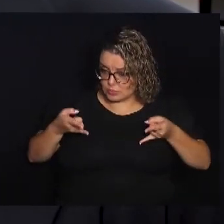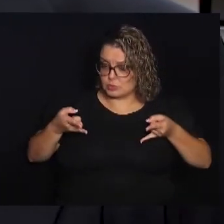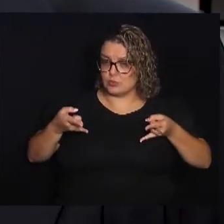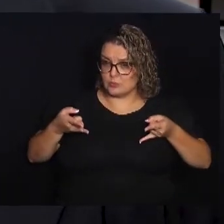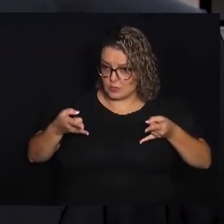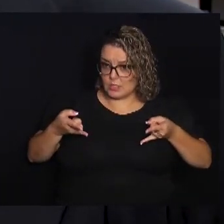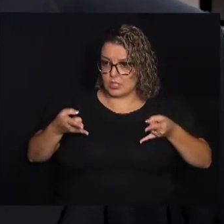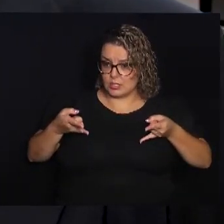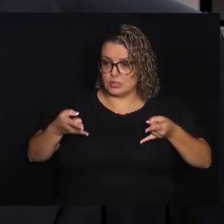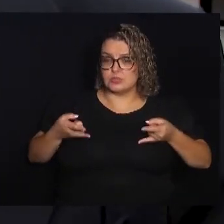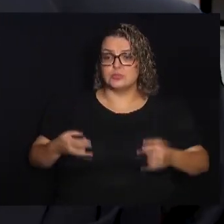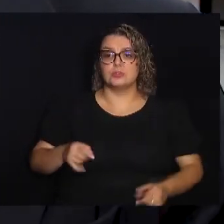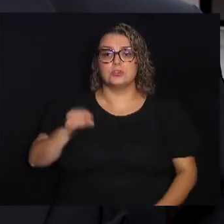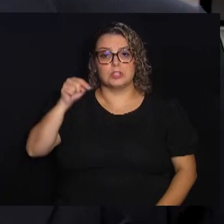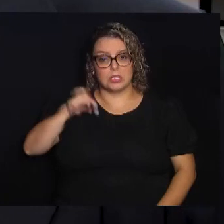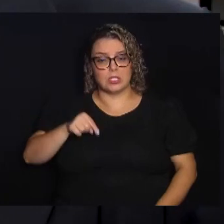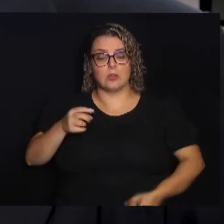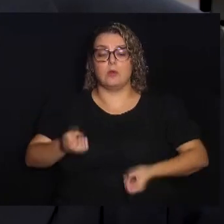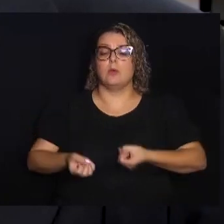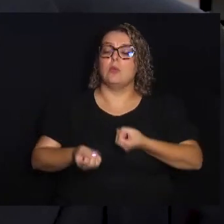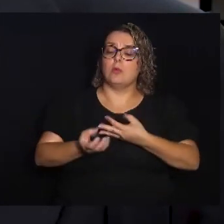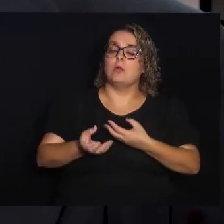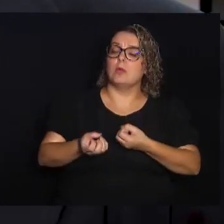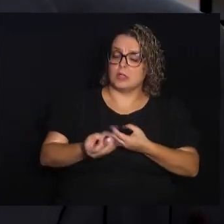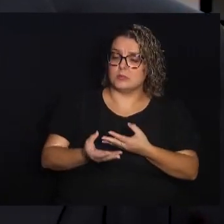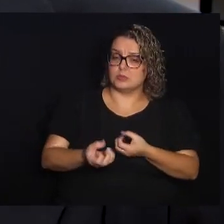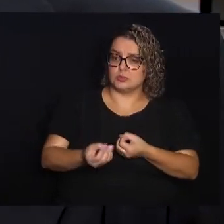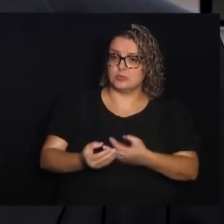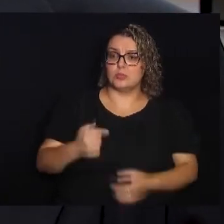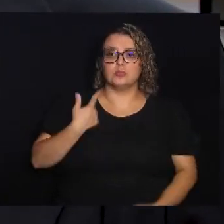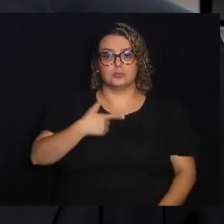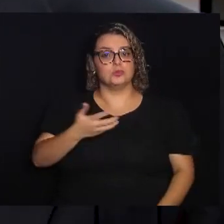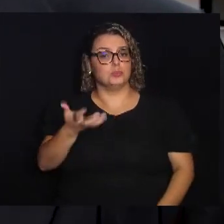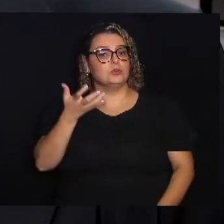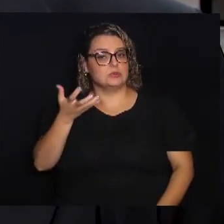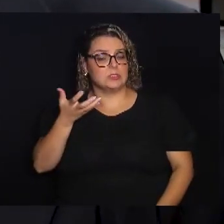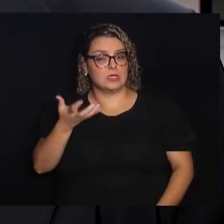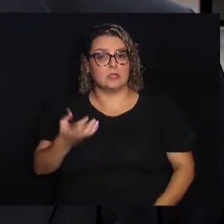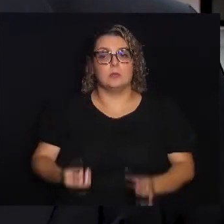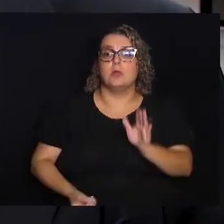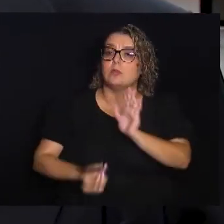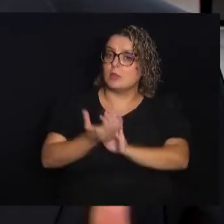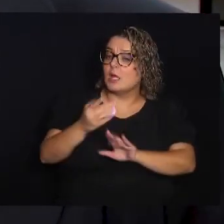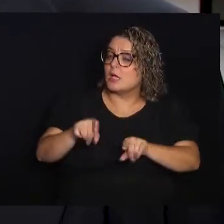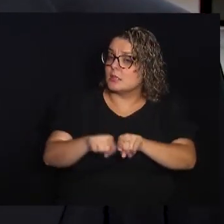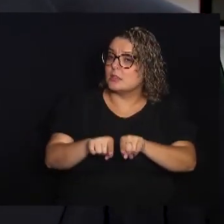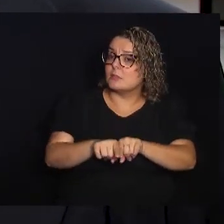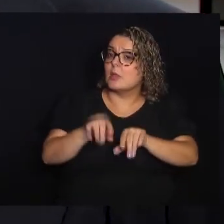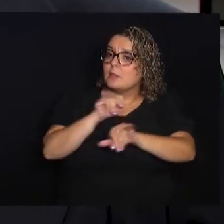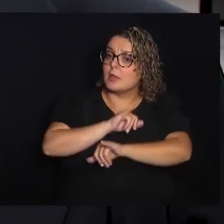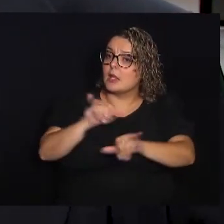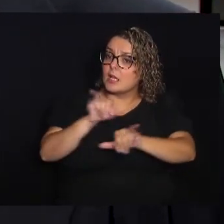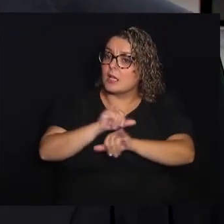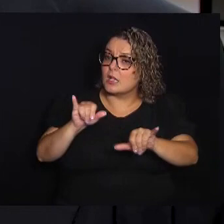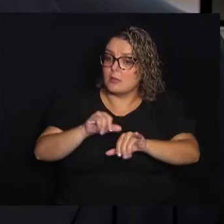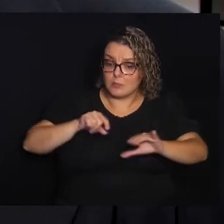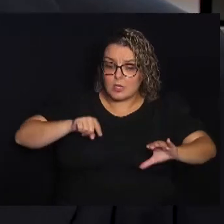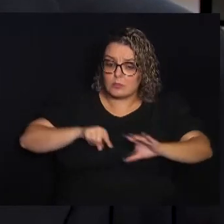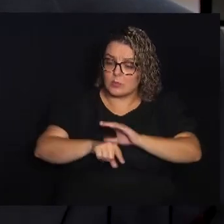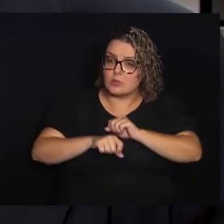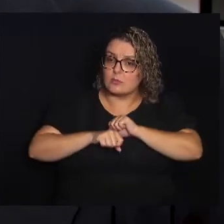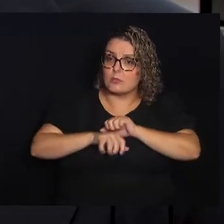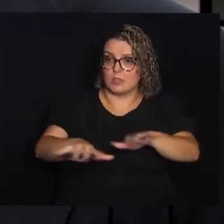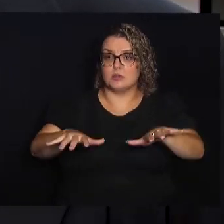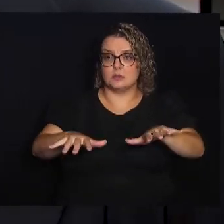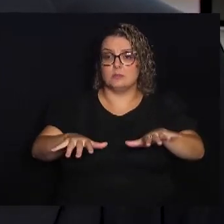acesso aos absorventes, e com essas informações nós pretendemos criar também uma divulgação